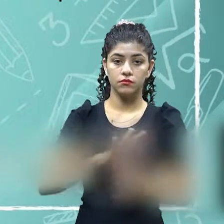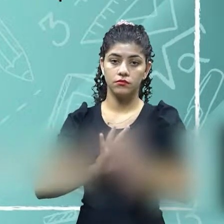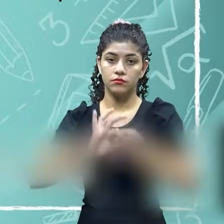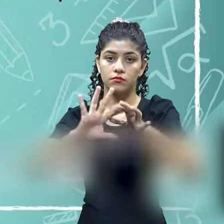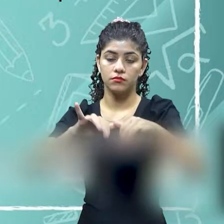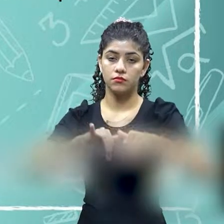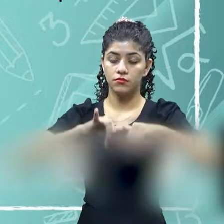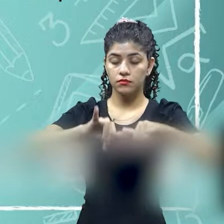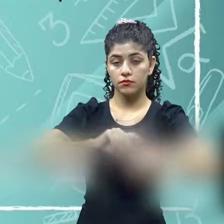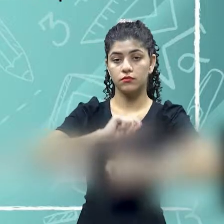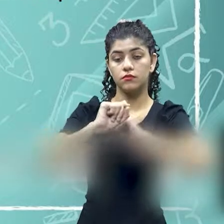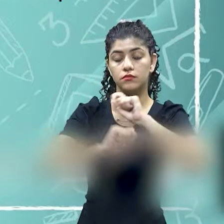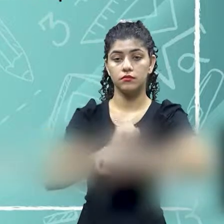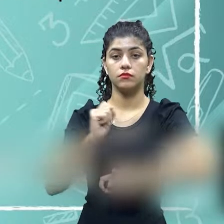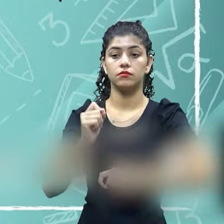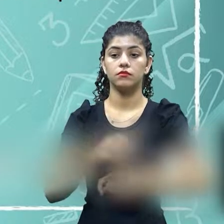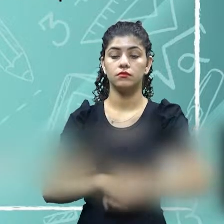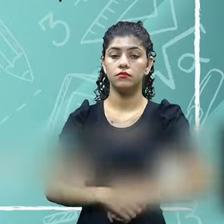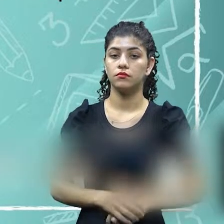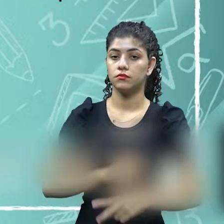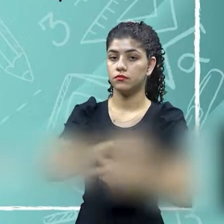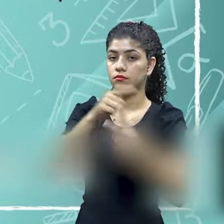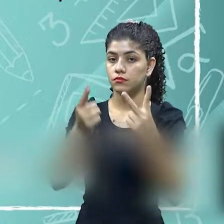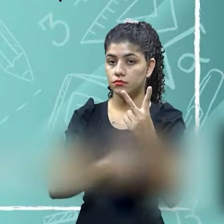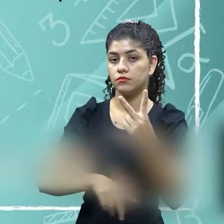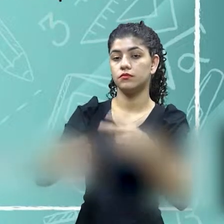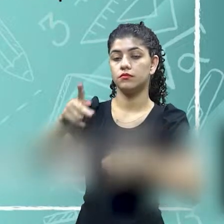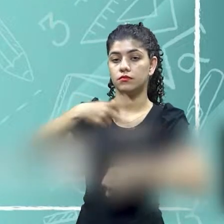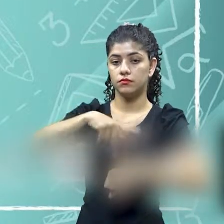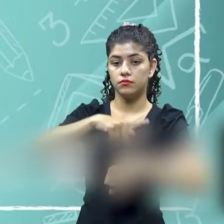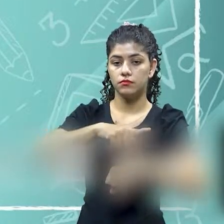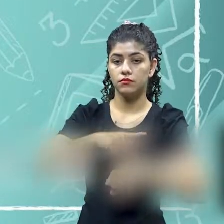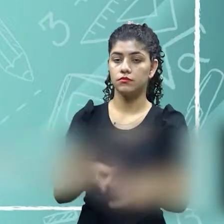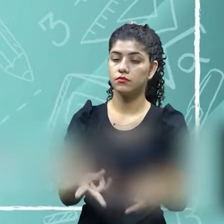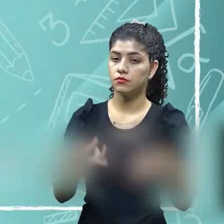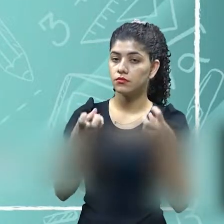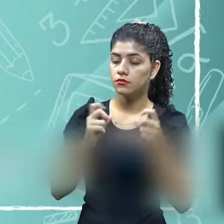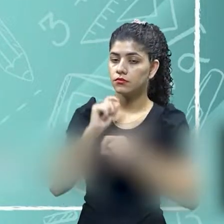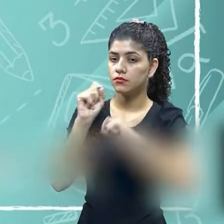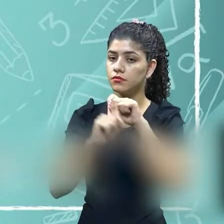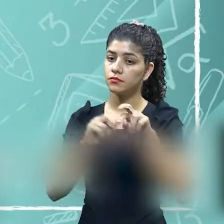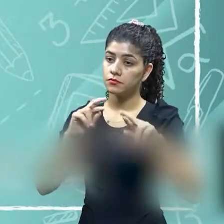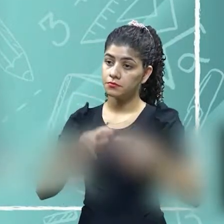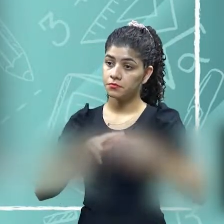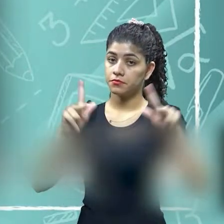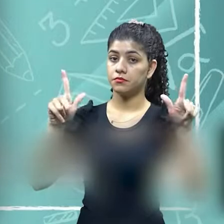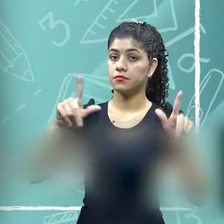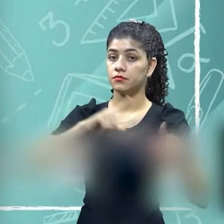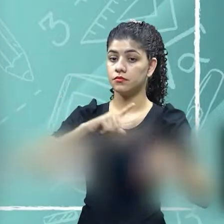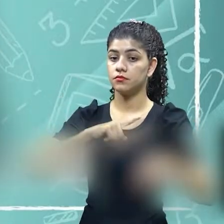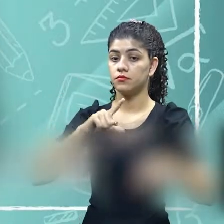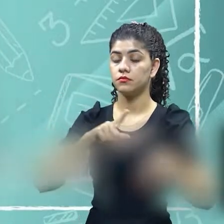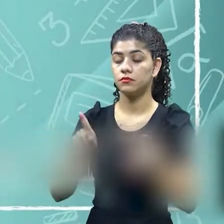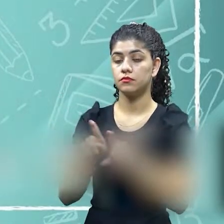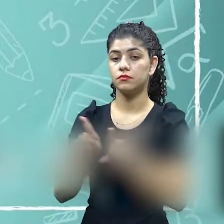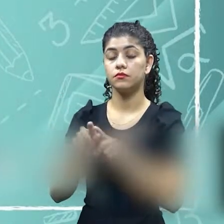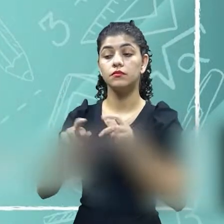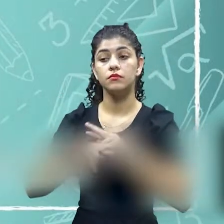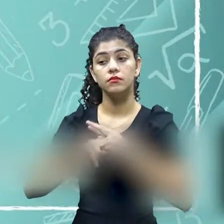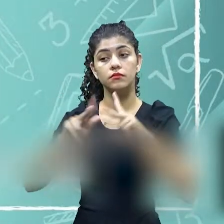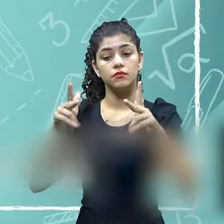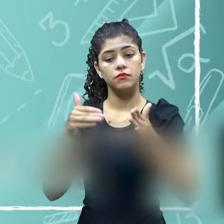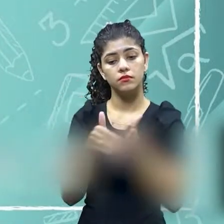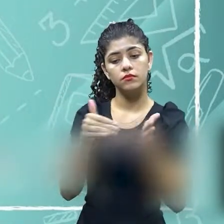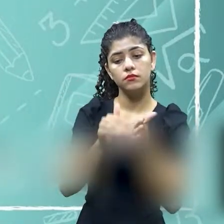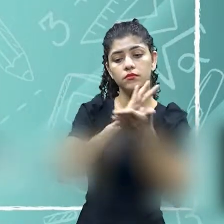livre comércio para ser feita entre pelo menos aí 2 países. Então, observamos que, além do diferencial de taxa, tem outras barreiras que